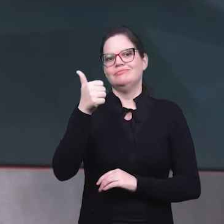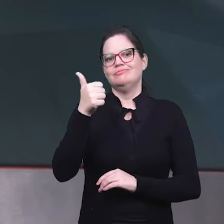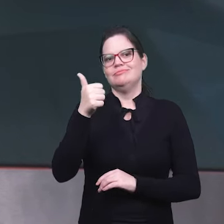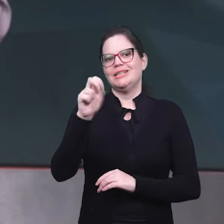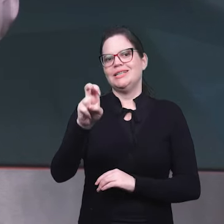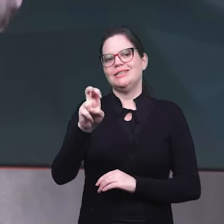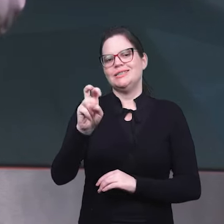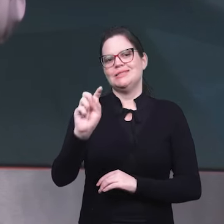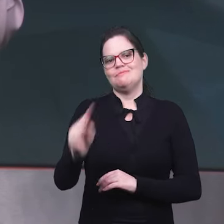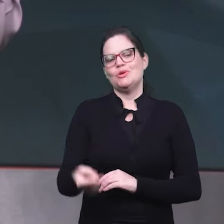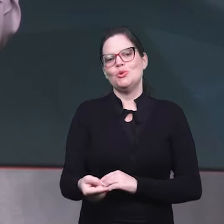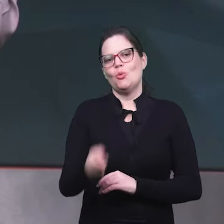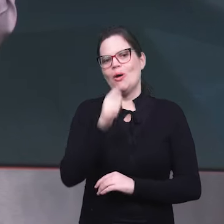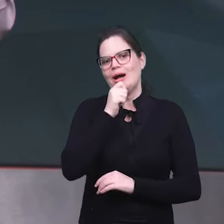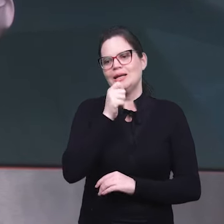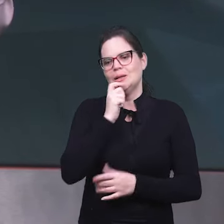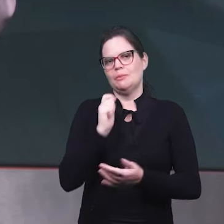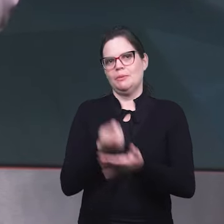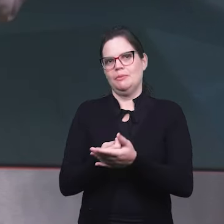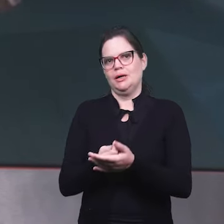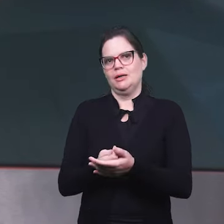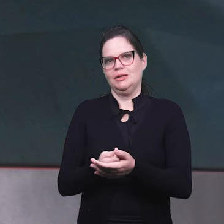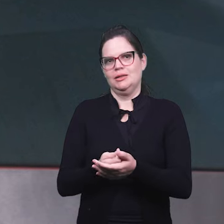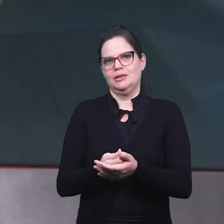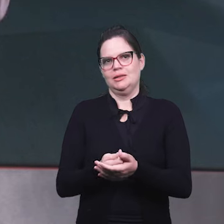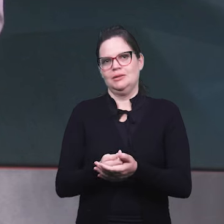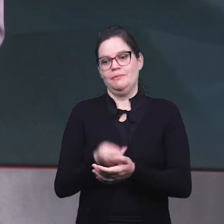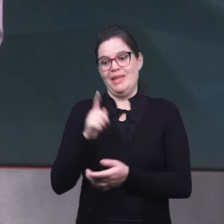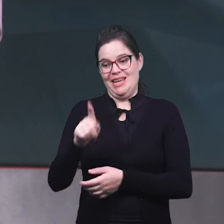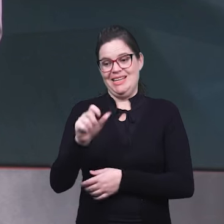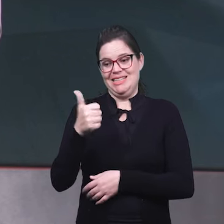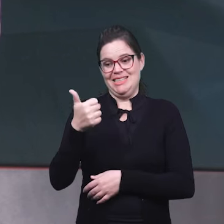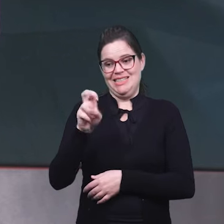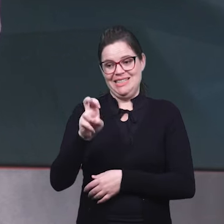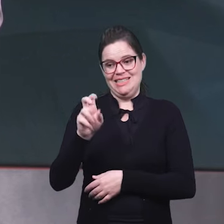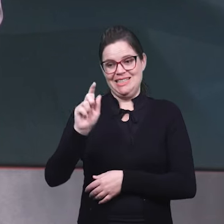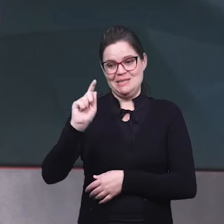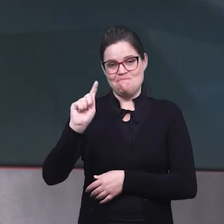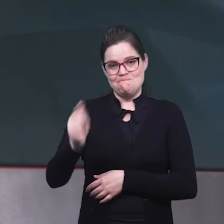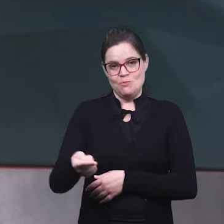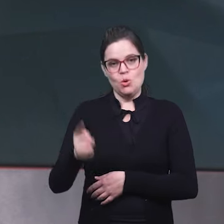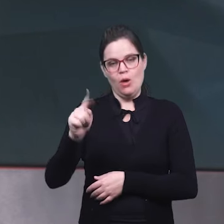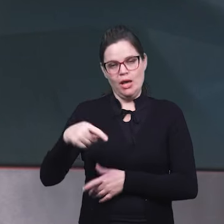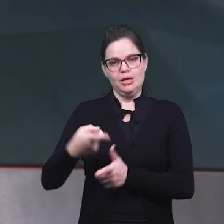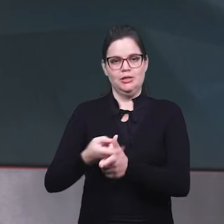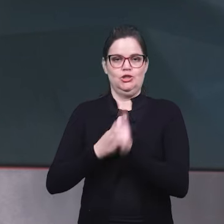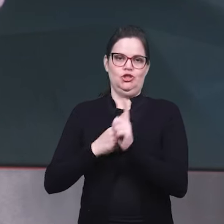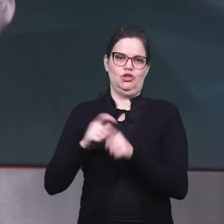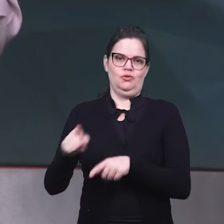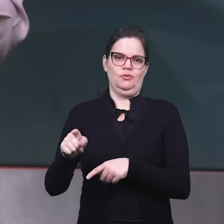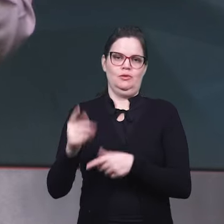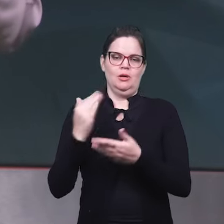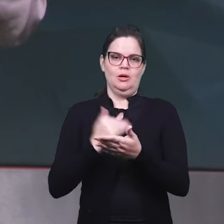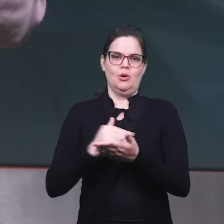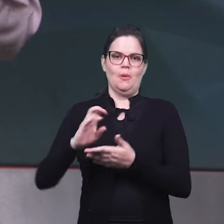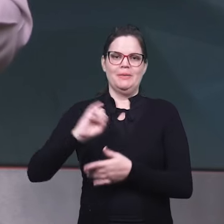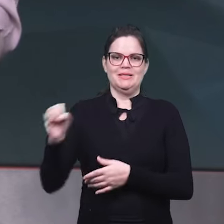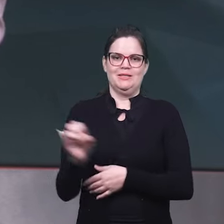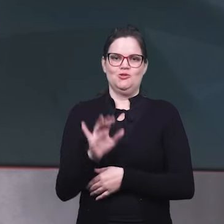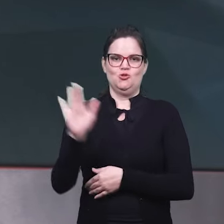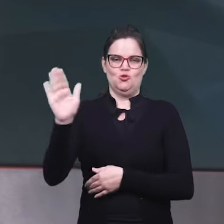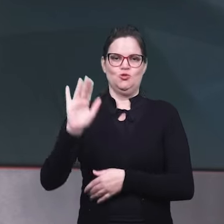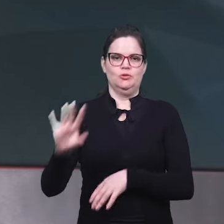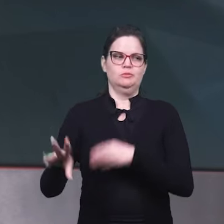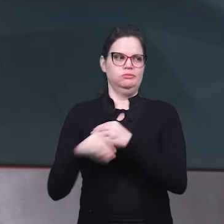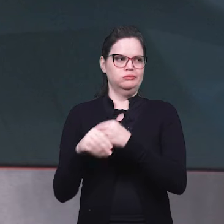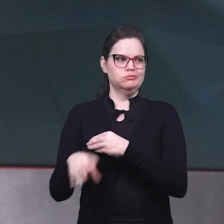15.600. Esse 15.600 agora é dívida. Esse é dívida. Ele começa a gerar